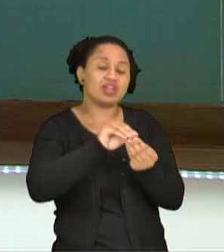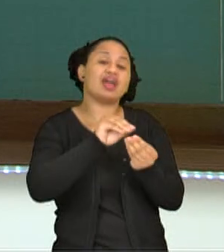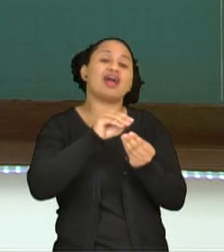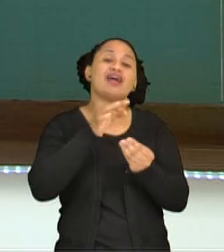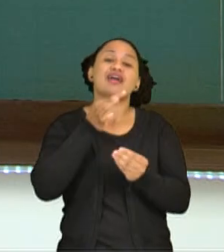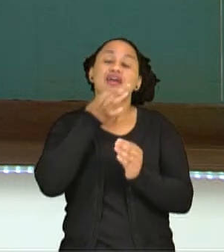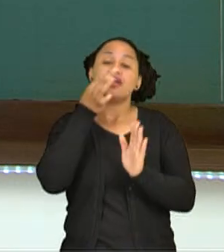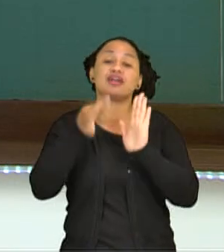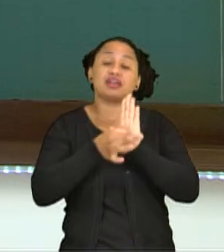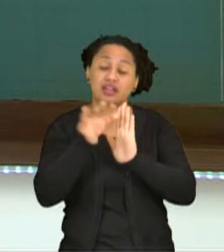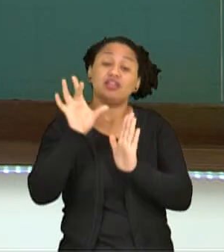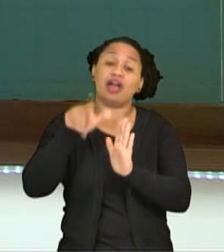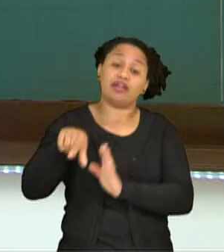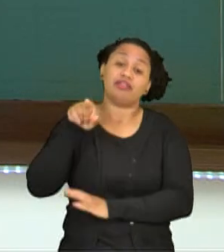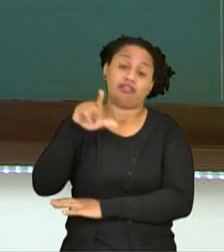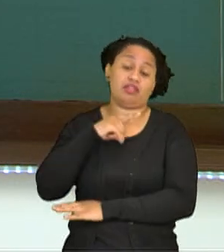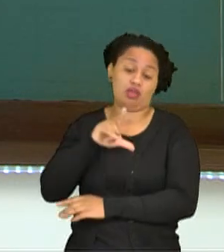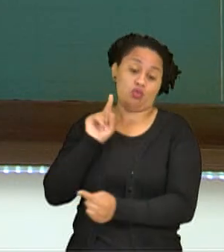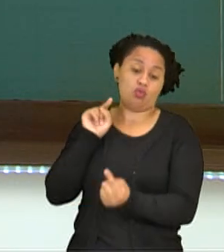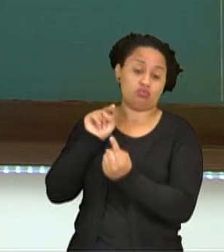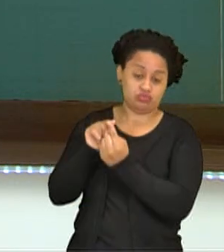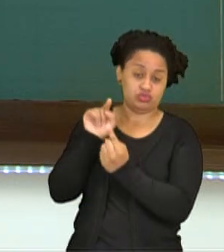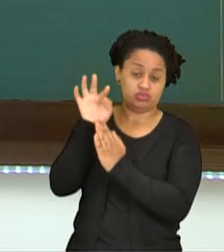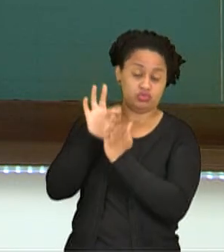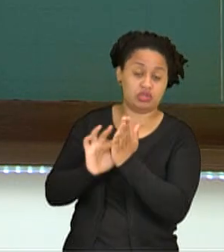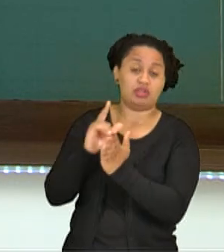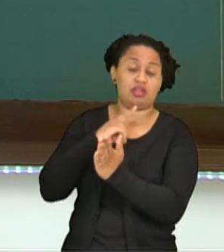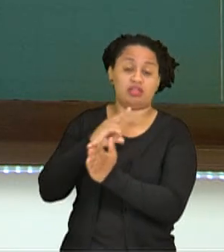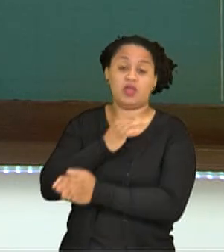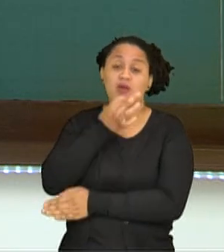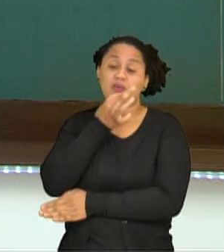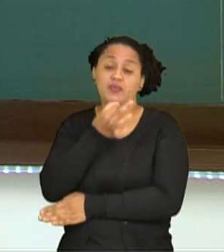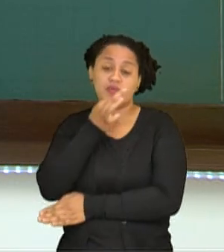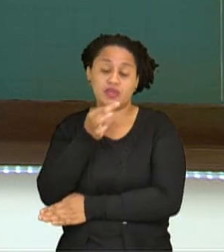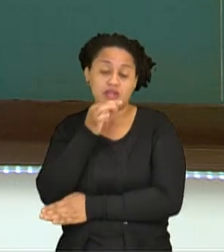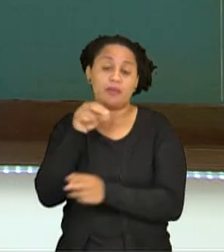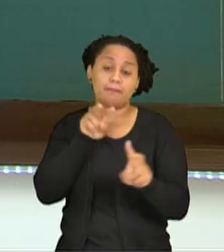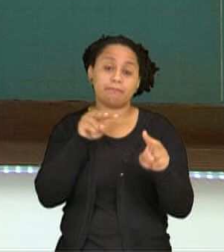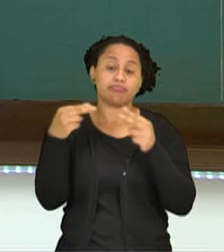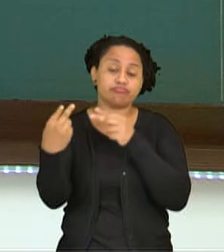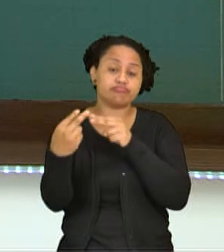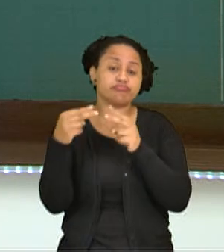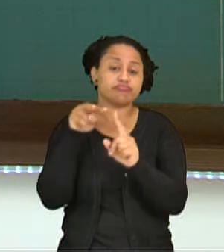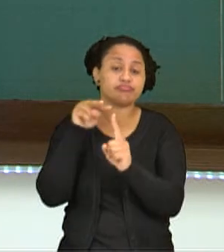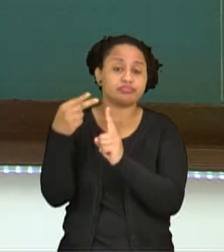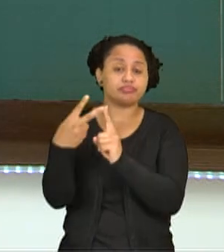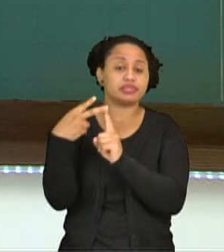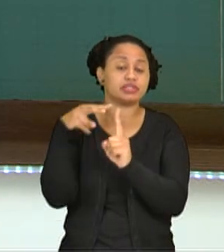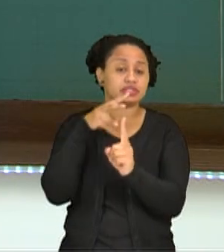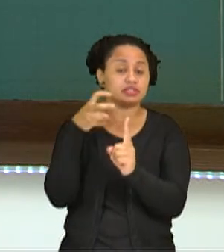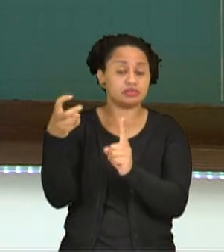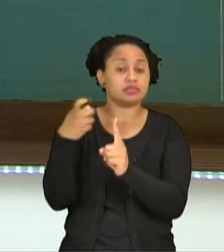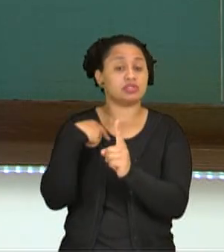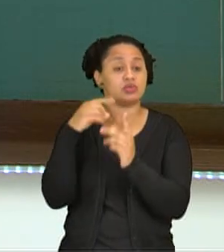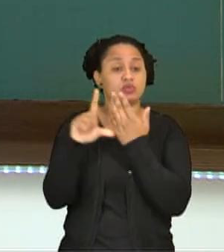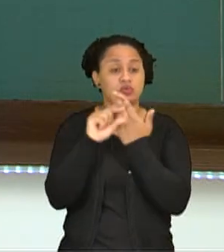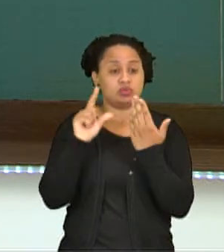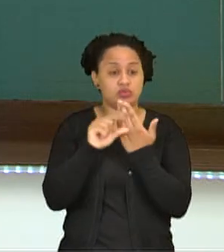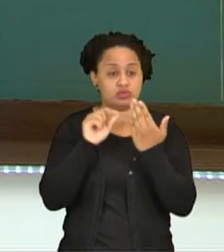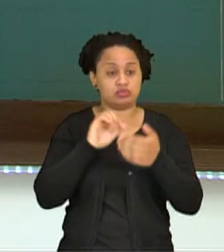traz como objetivo do texto uma opinião, uma visão do autor. A resenha, então, ela é um texto descritivo que